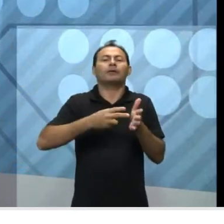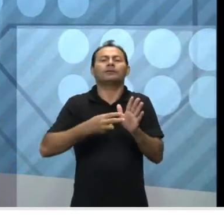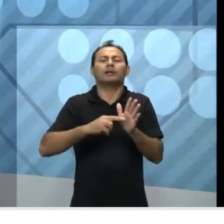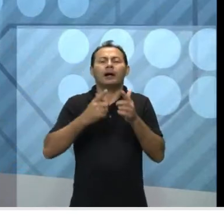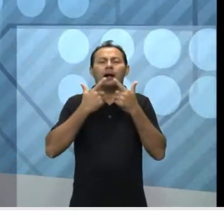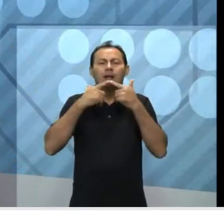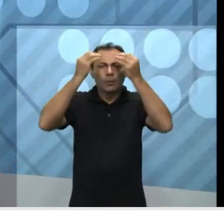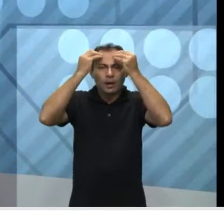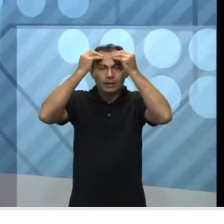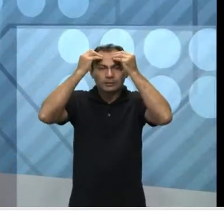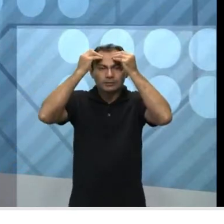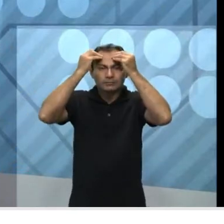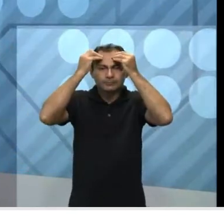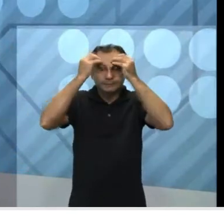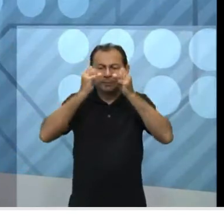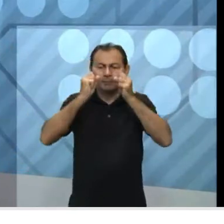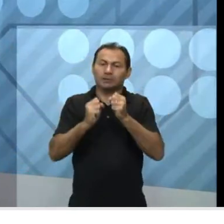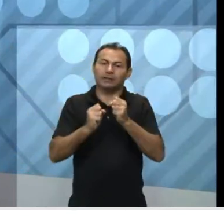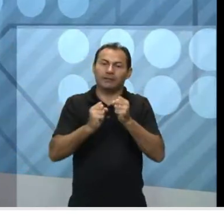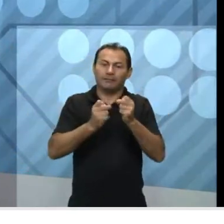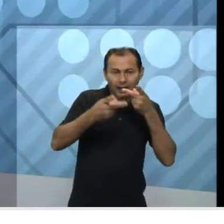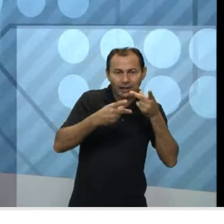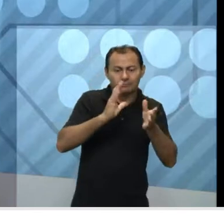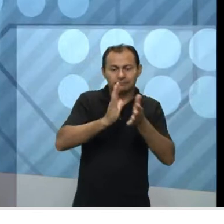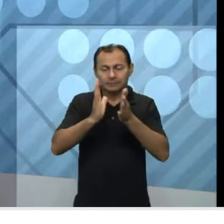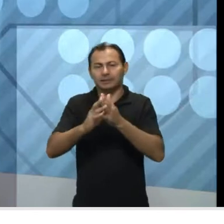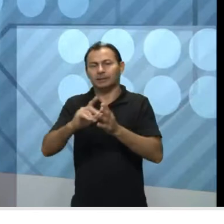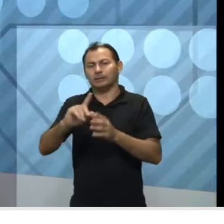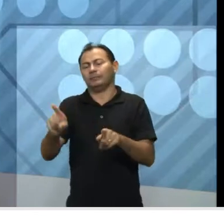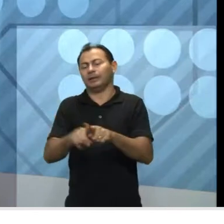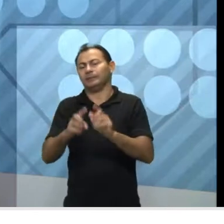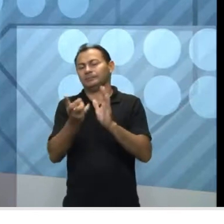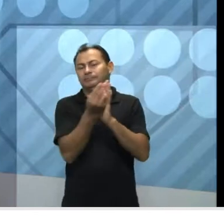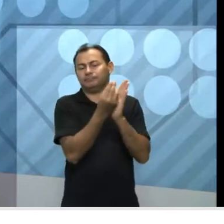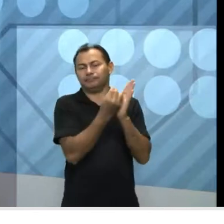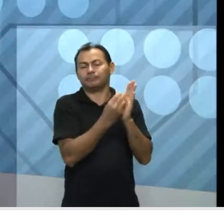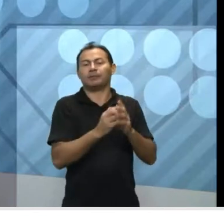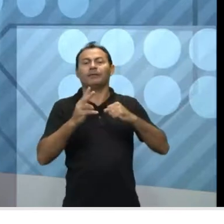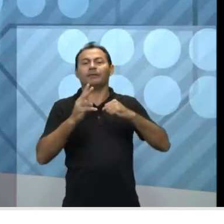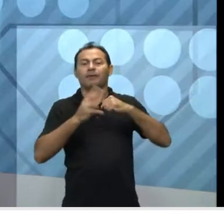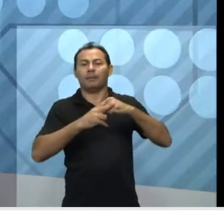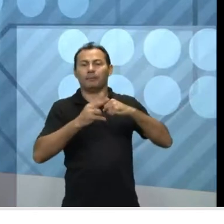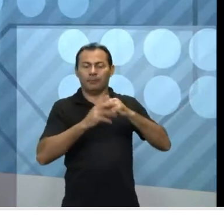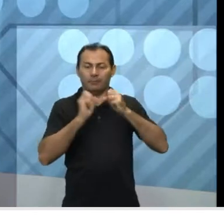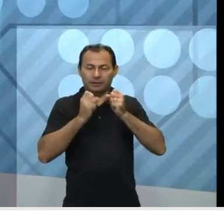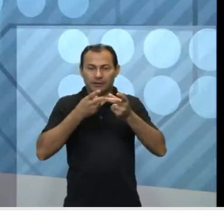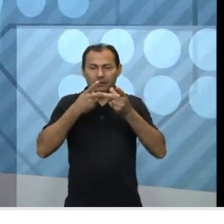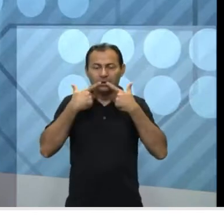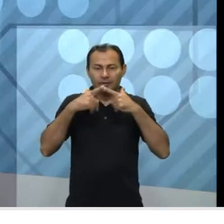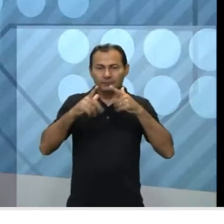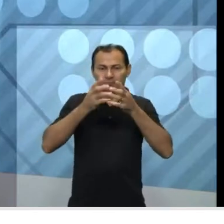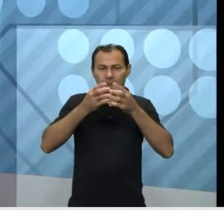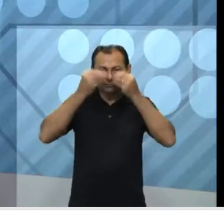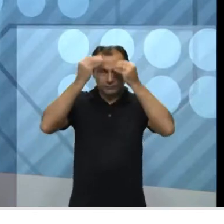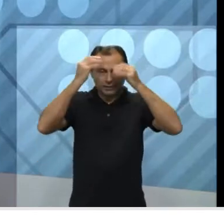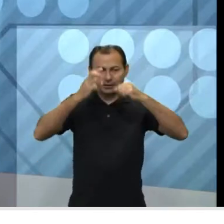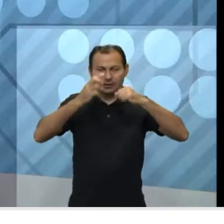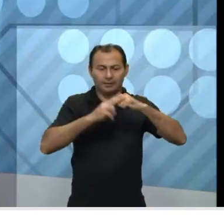ser verbal e não verbal. Tá? Verbal está relacionada à fala e à escrita. Não